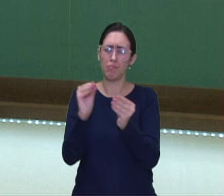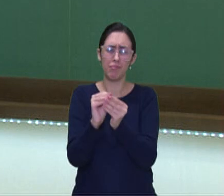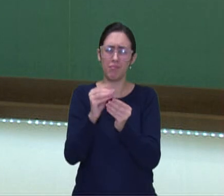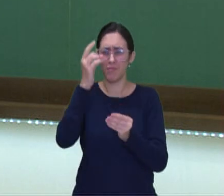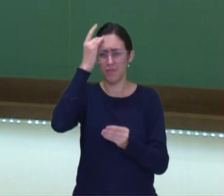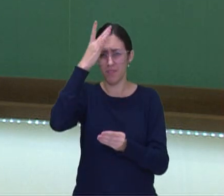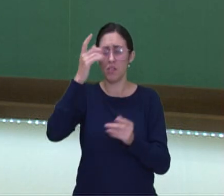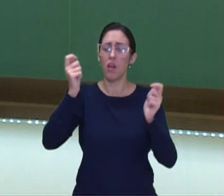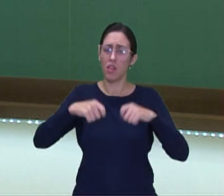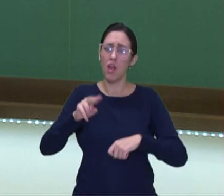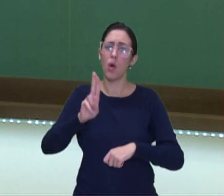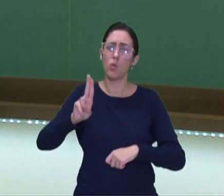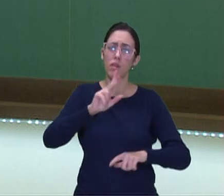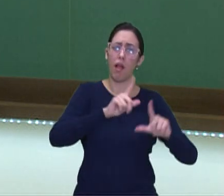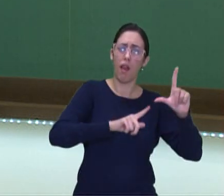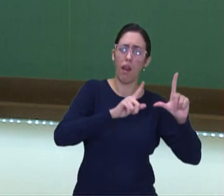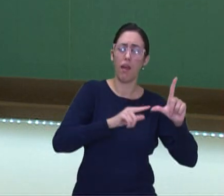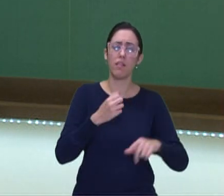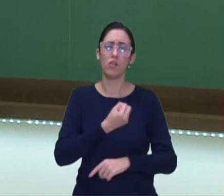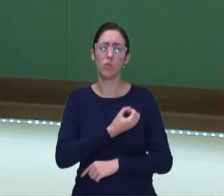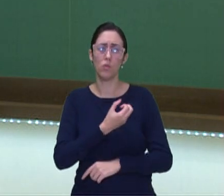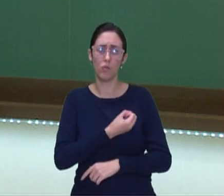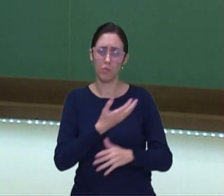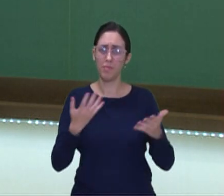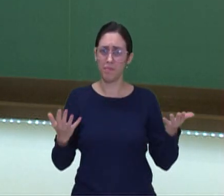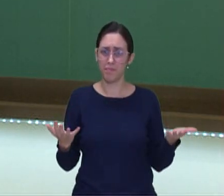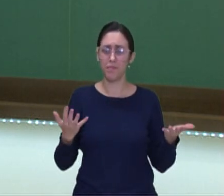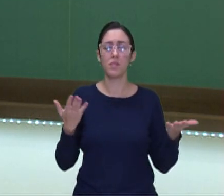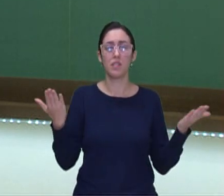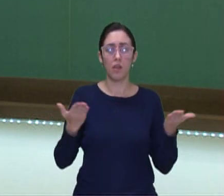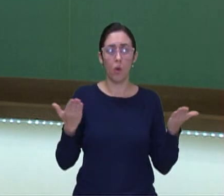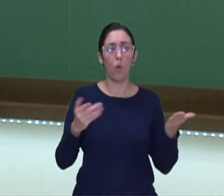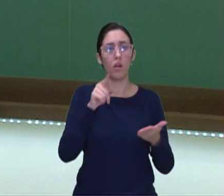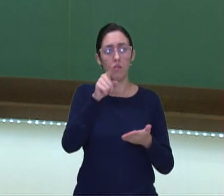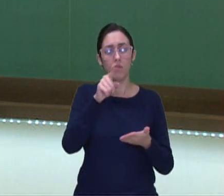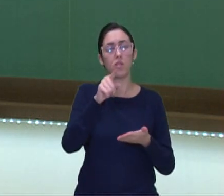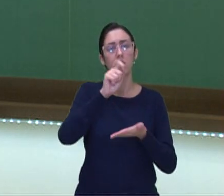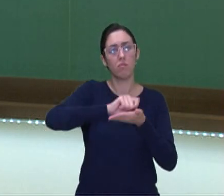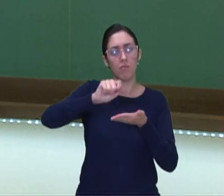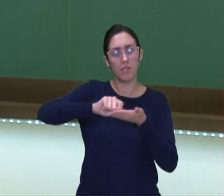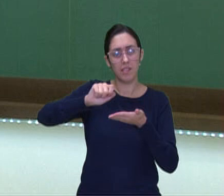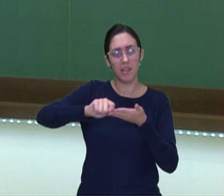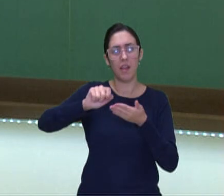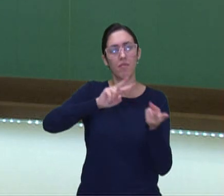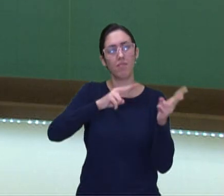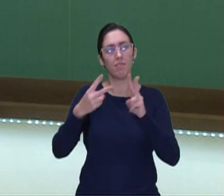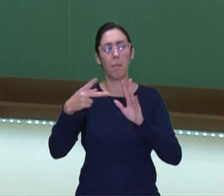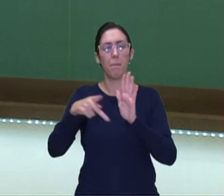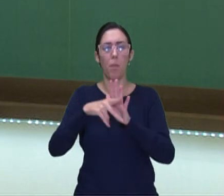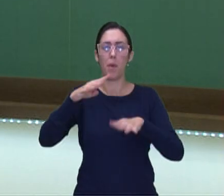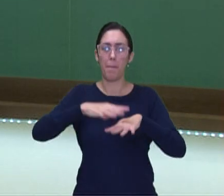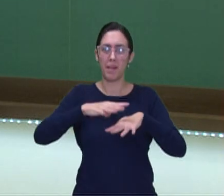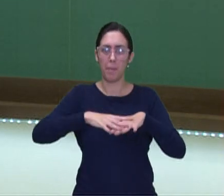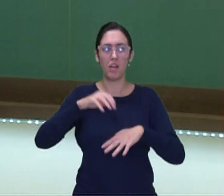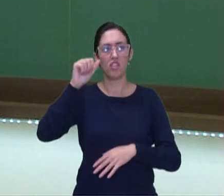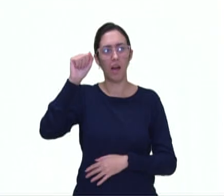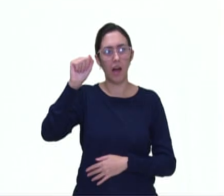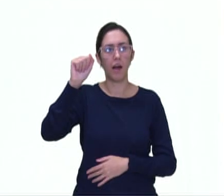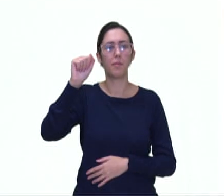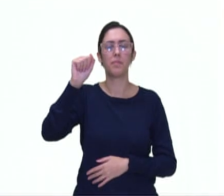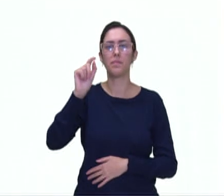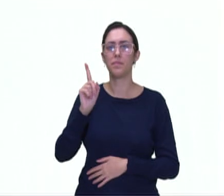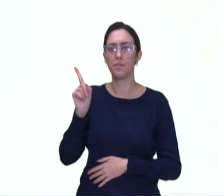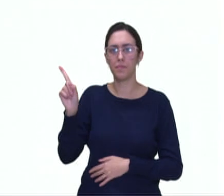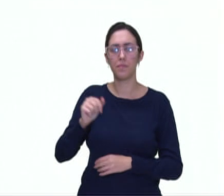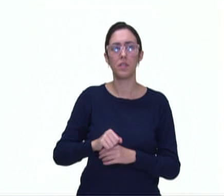usar letras e números, tá? Então, vamos escrever essas expressões na forma de expressões algébricas. Letra A, o quadrado